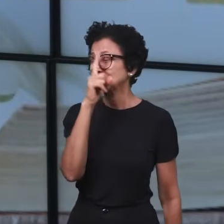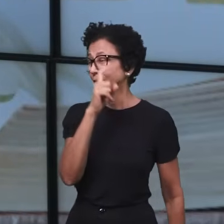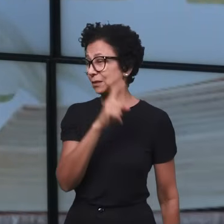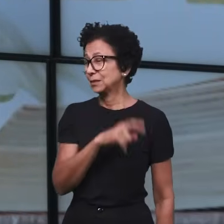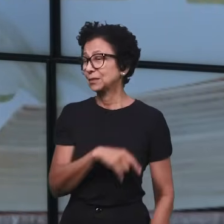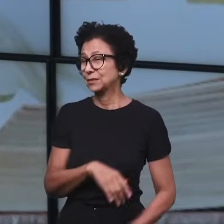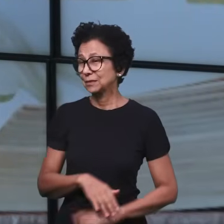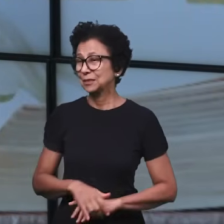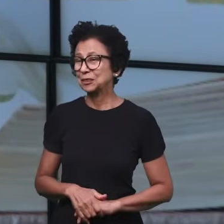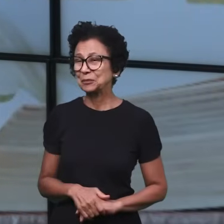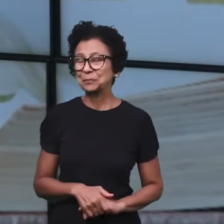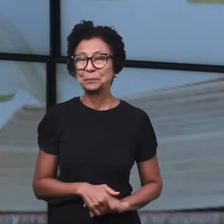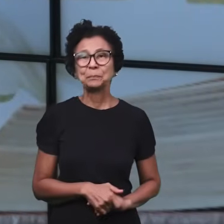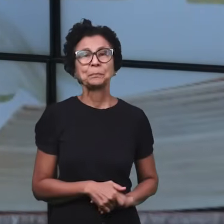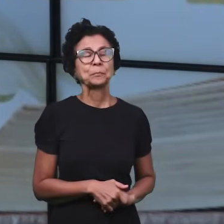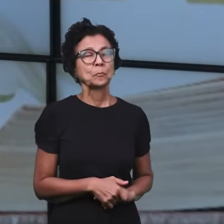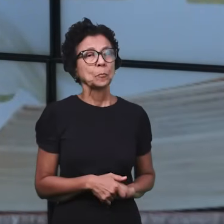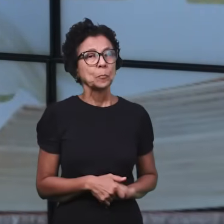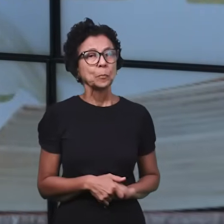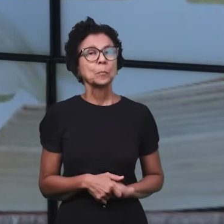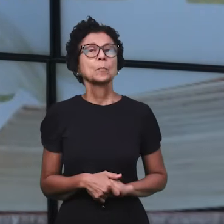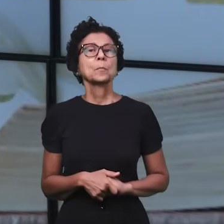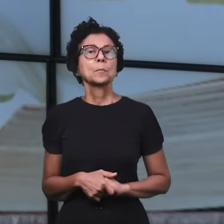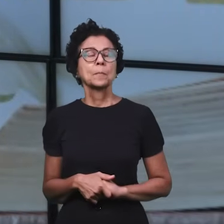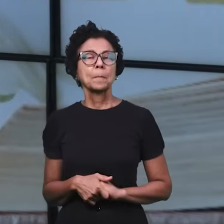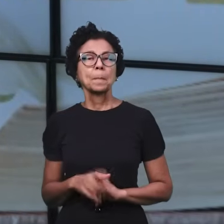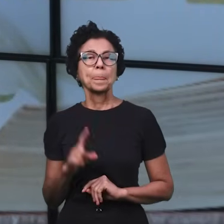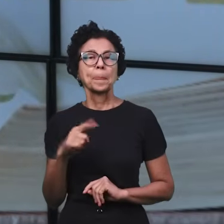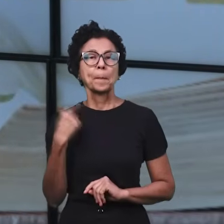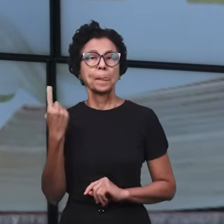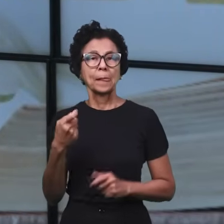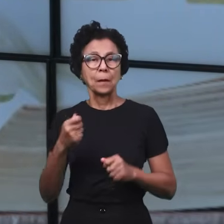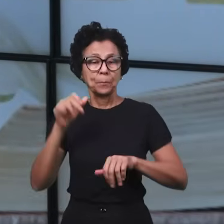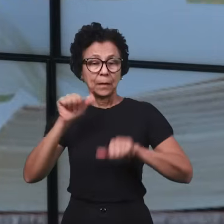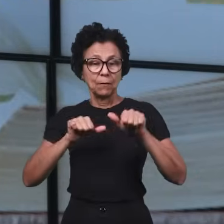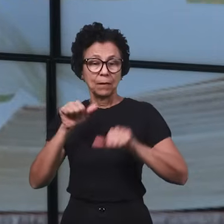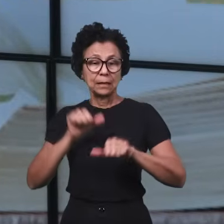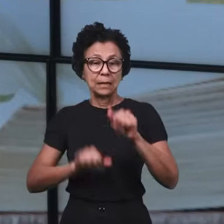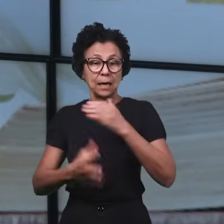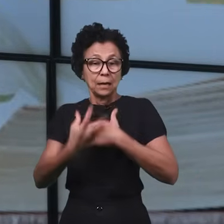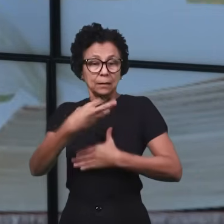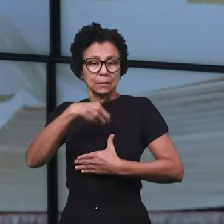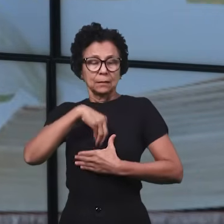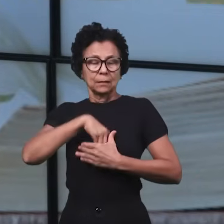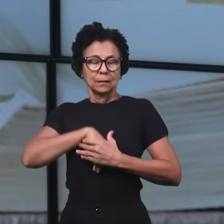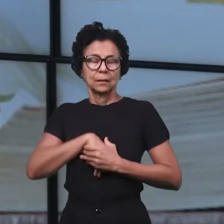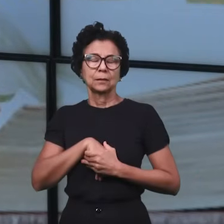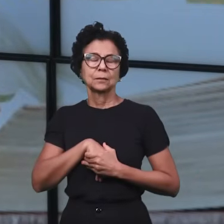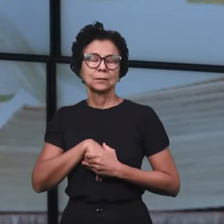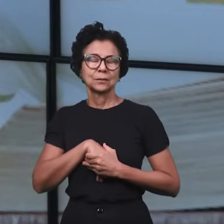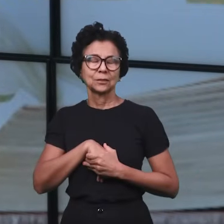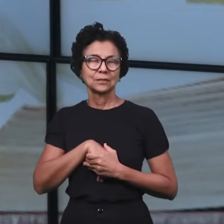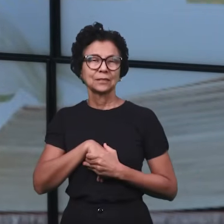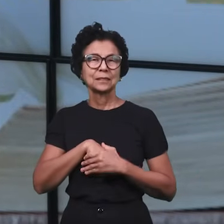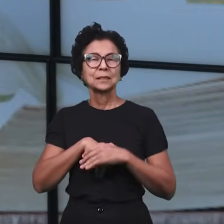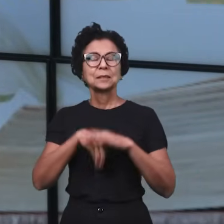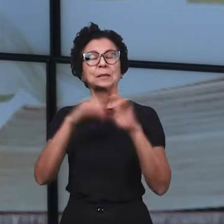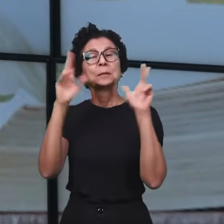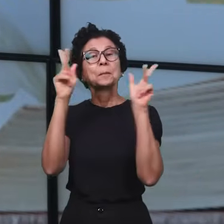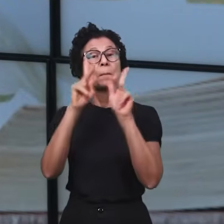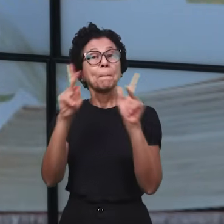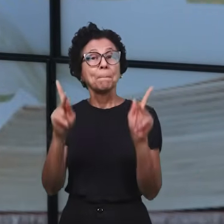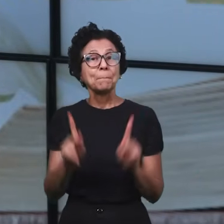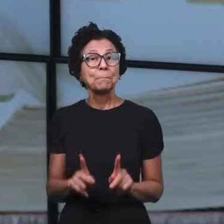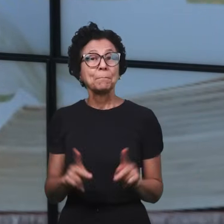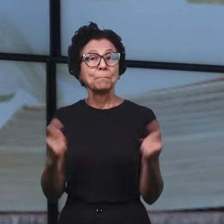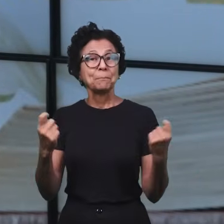difícil, né? Então, nós temos que procurar que dentro de nós haja paz. Porque quando há